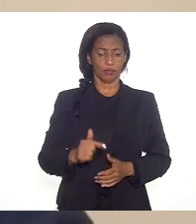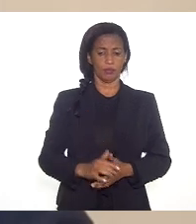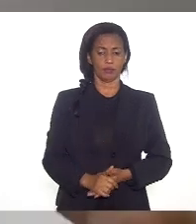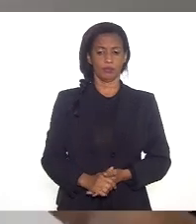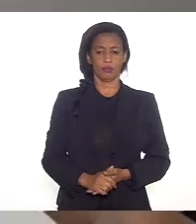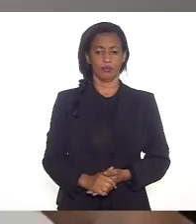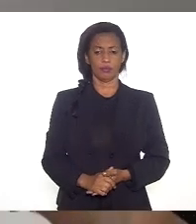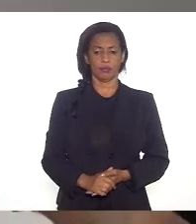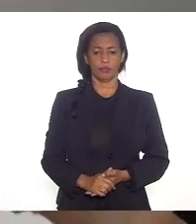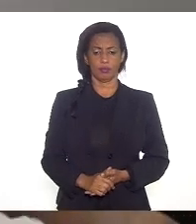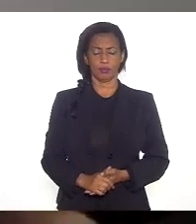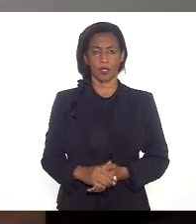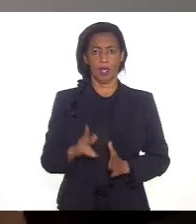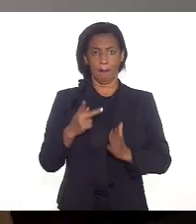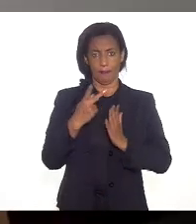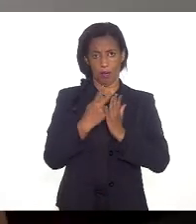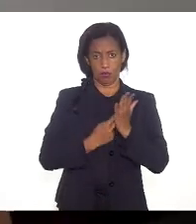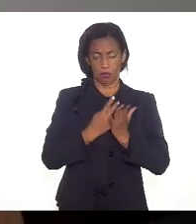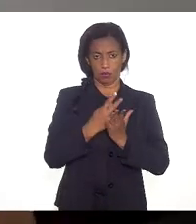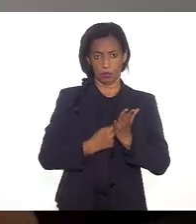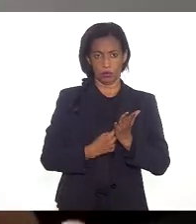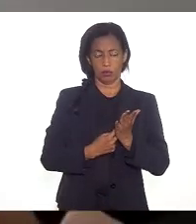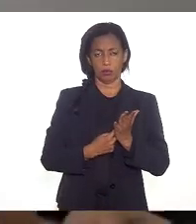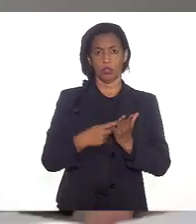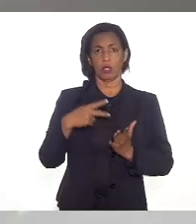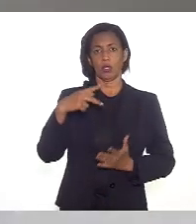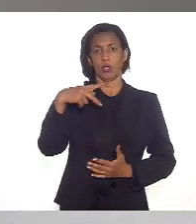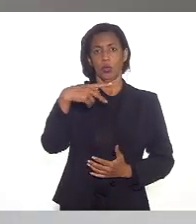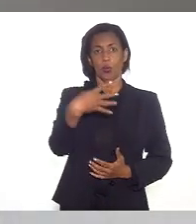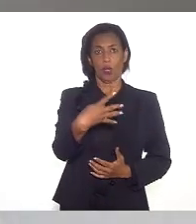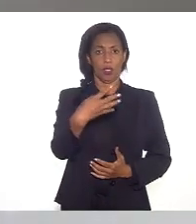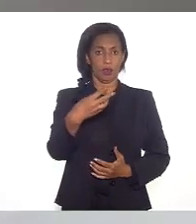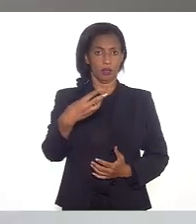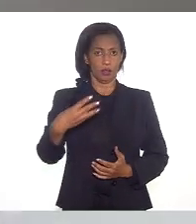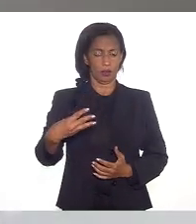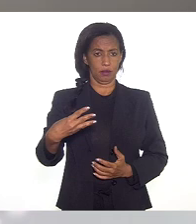é o item 27 da nossa pauta, e o item 43.